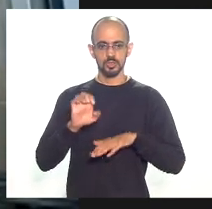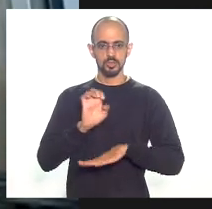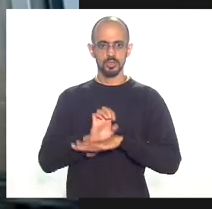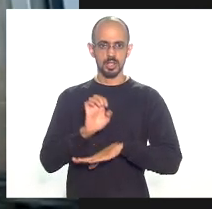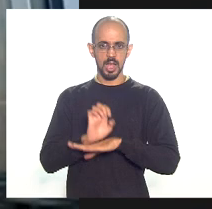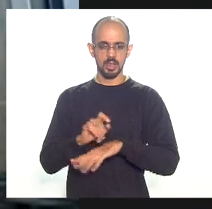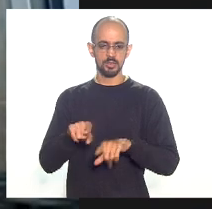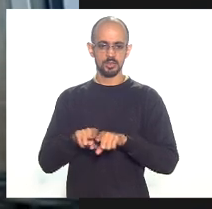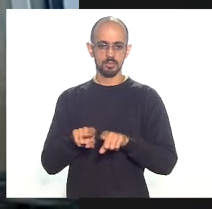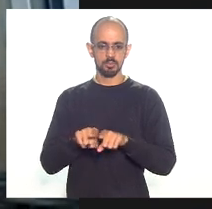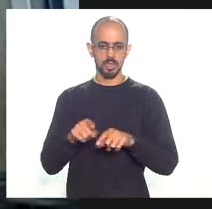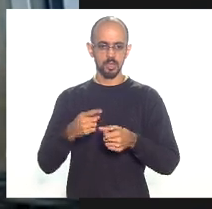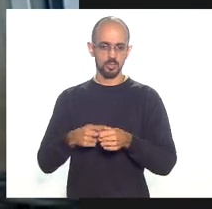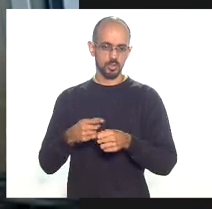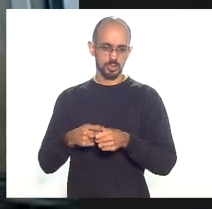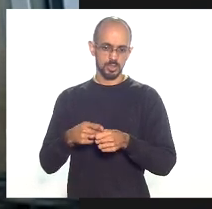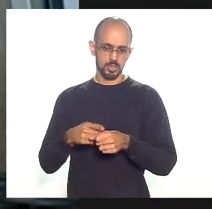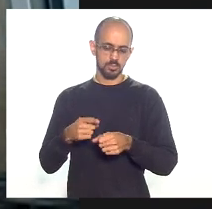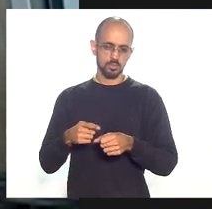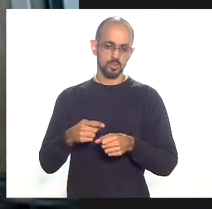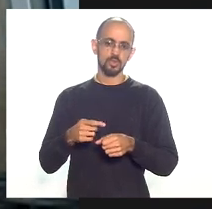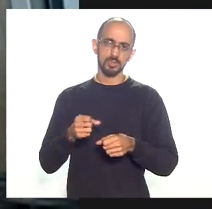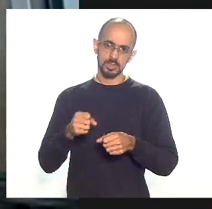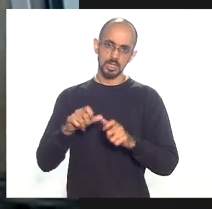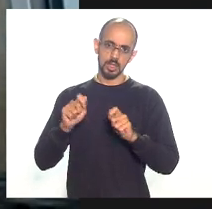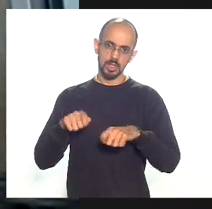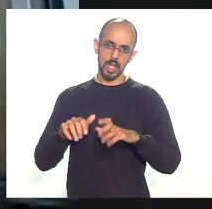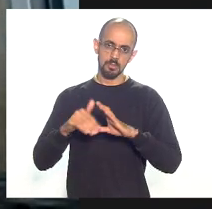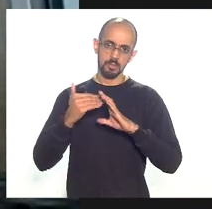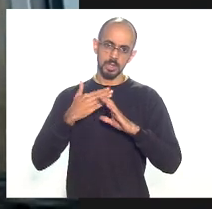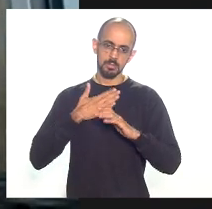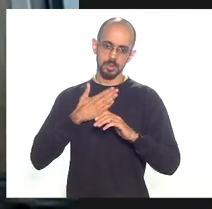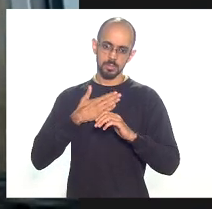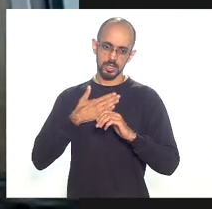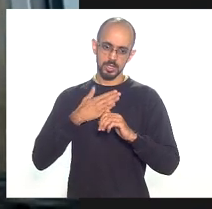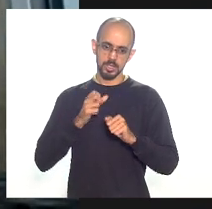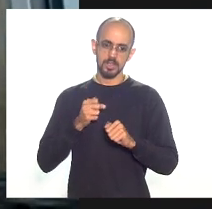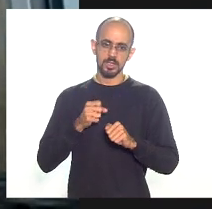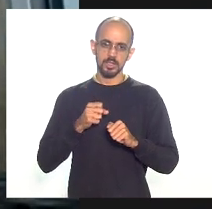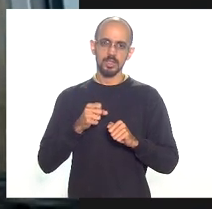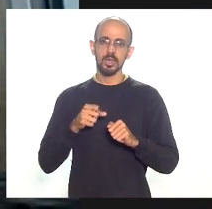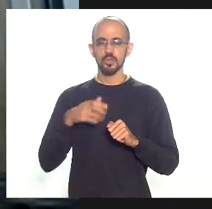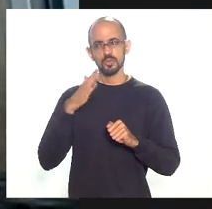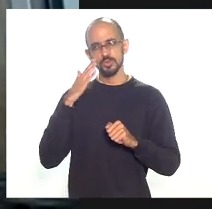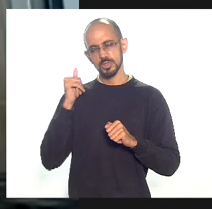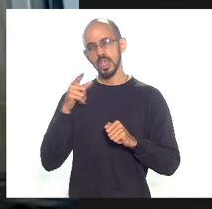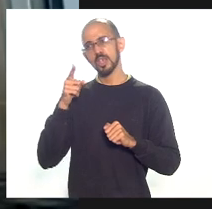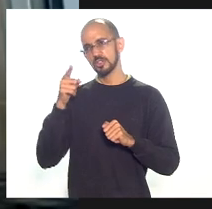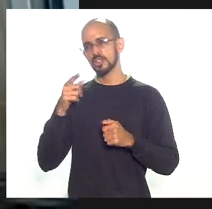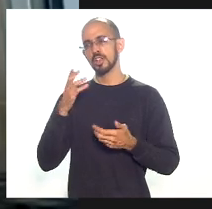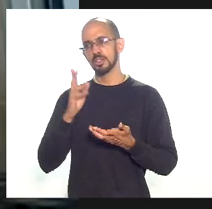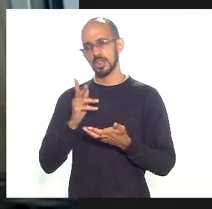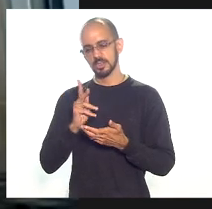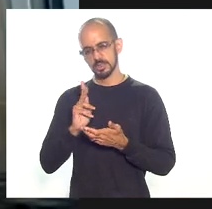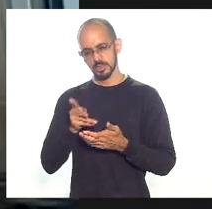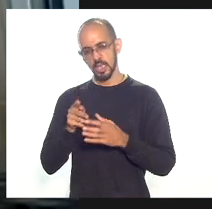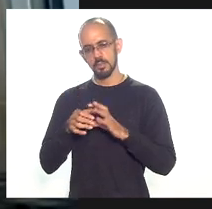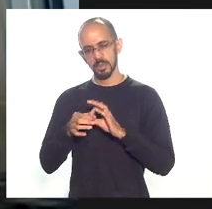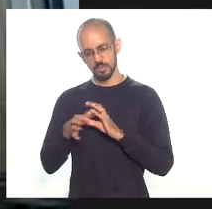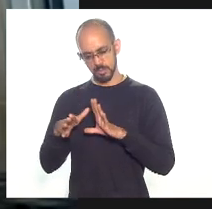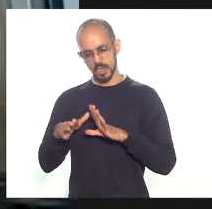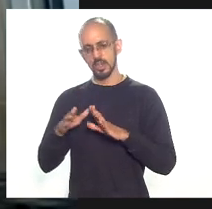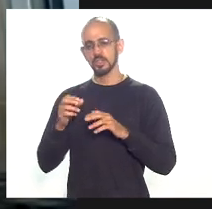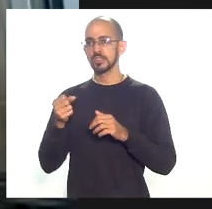pudesse me encaminhar sem faltar com toda a presteza que eu tenho certeza que está sempre à disposição o deputado da Marta Rocha mas se fosse